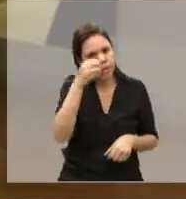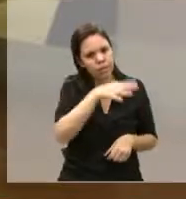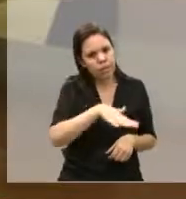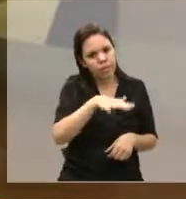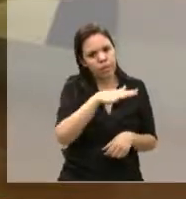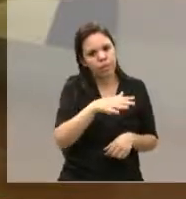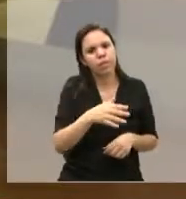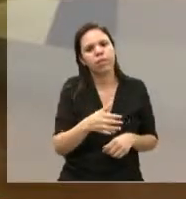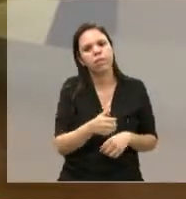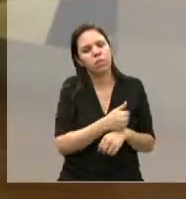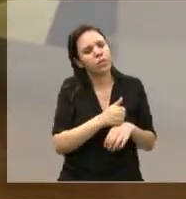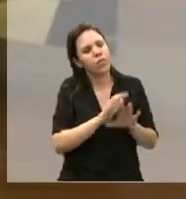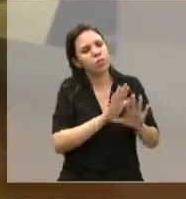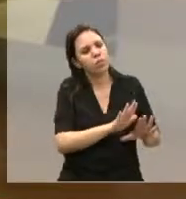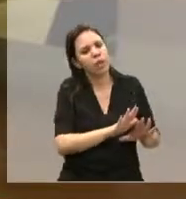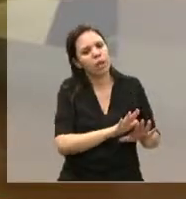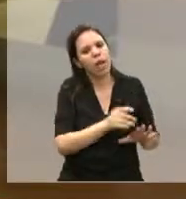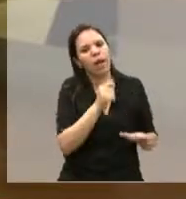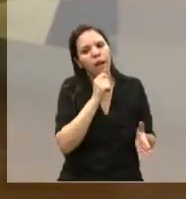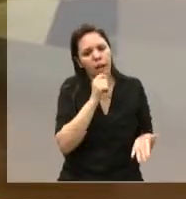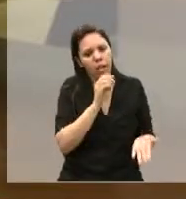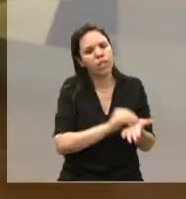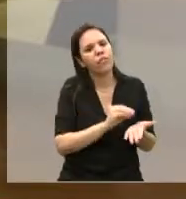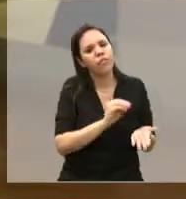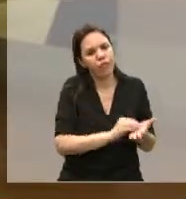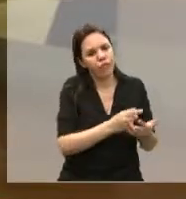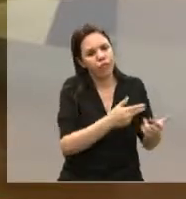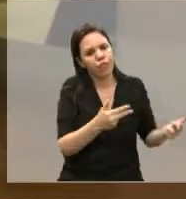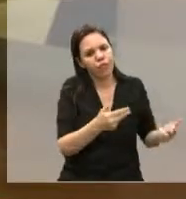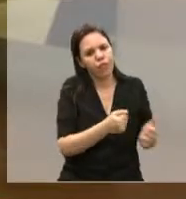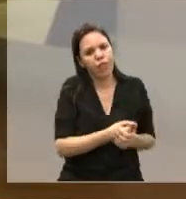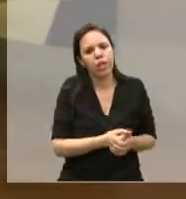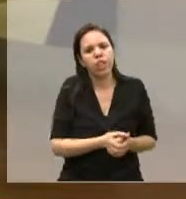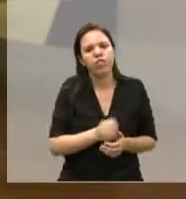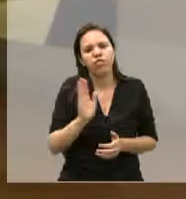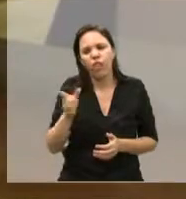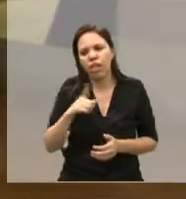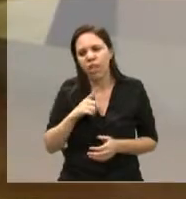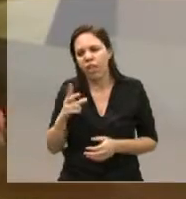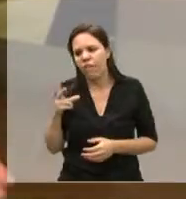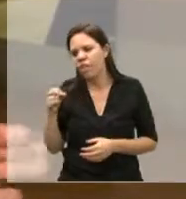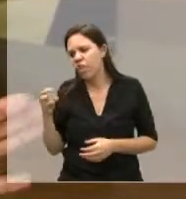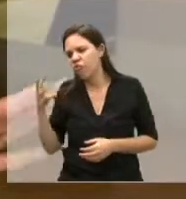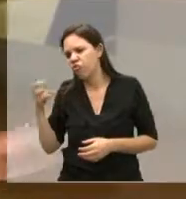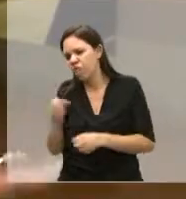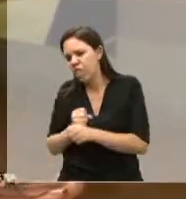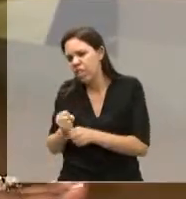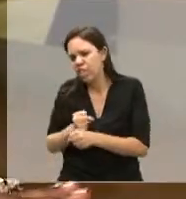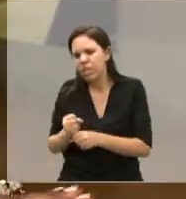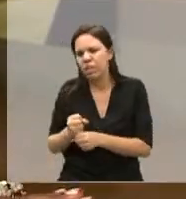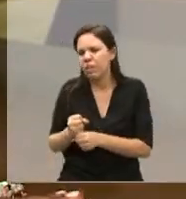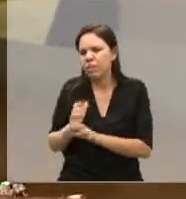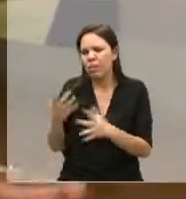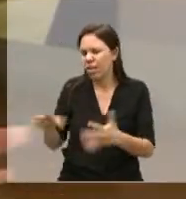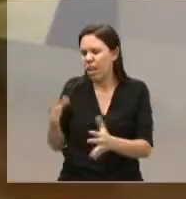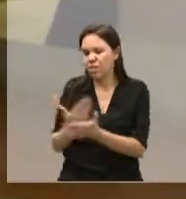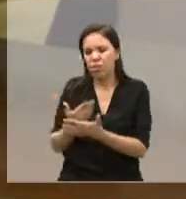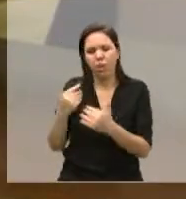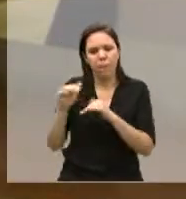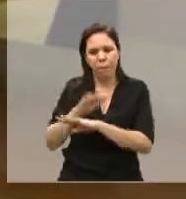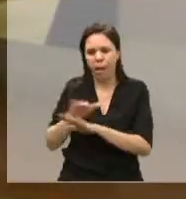naquela profissão, mas ainda falta alguma coisa. Aí a pessoa fala assim, mas eu já tenho 20, 30 anos, não quero estudar